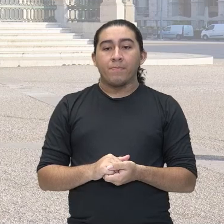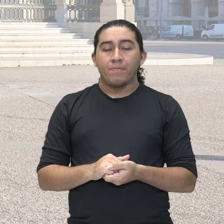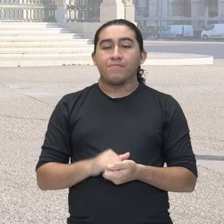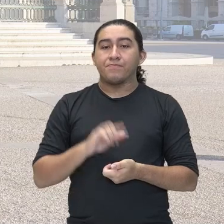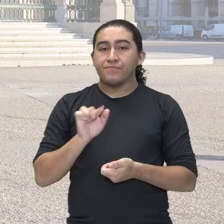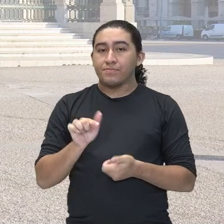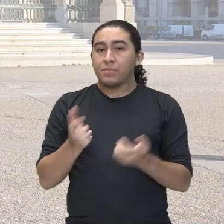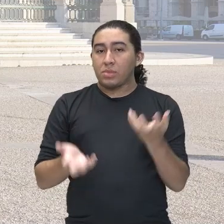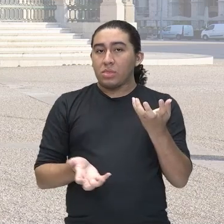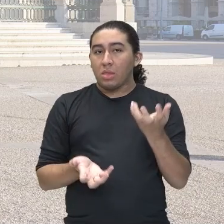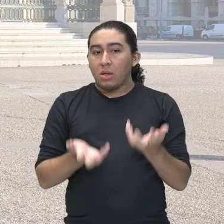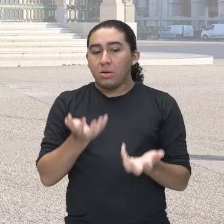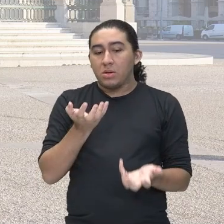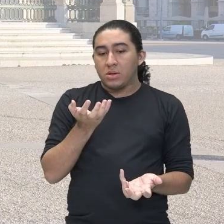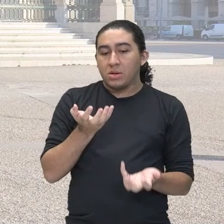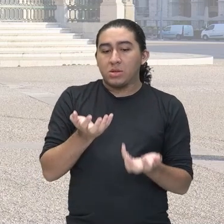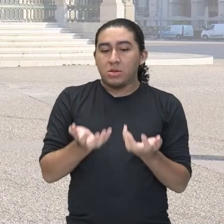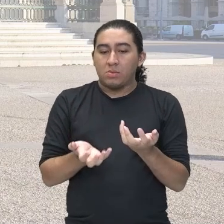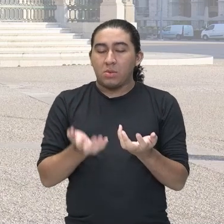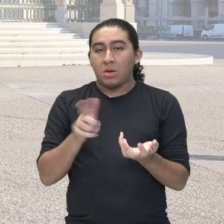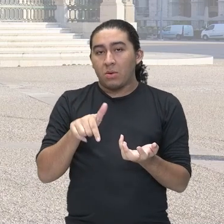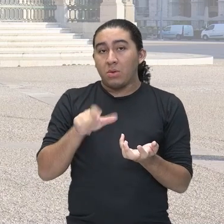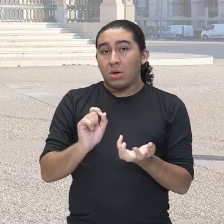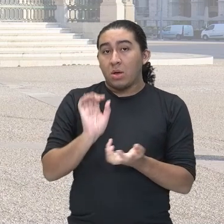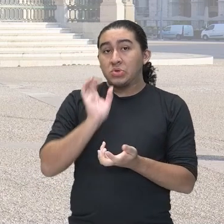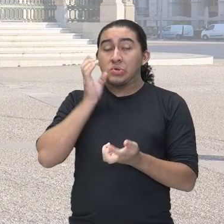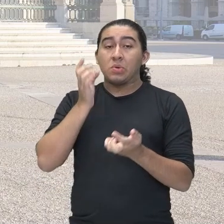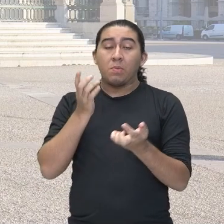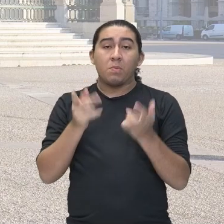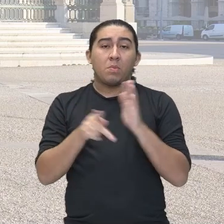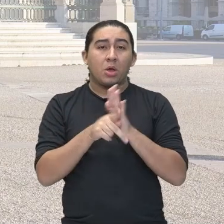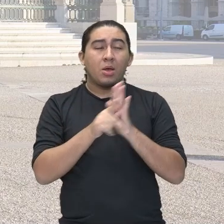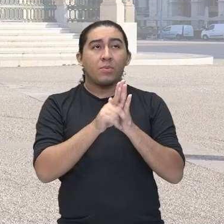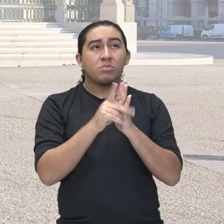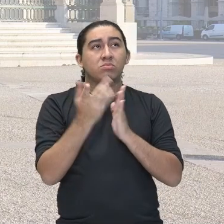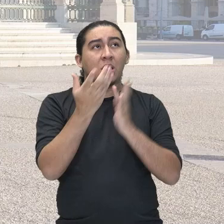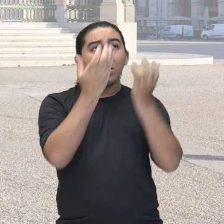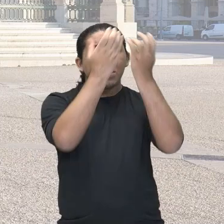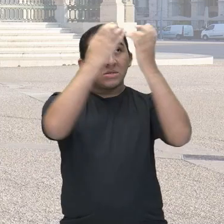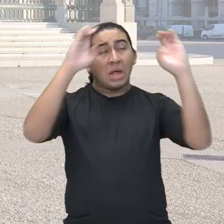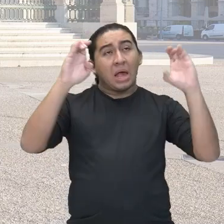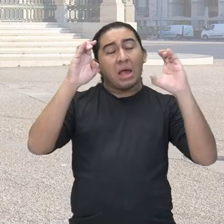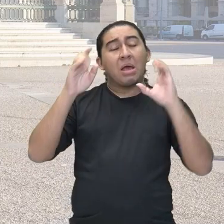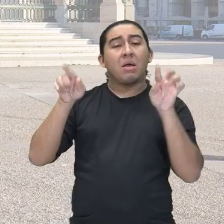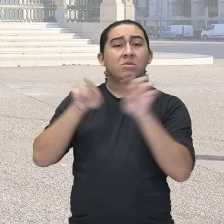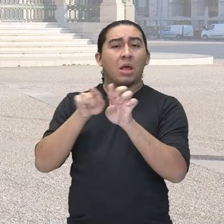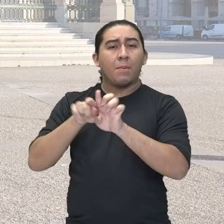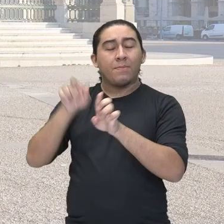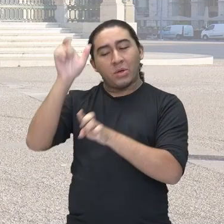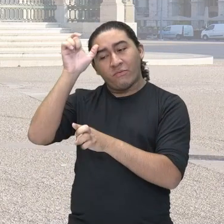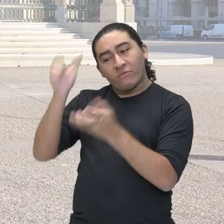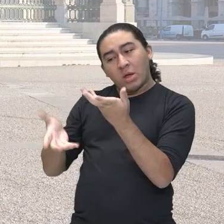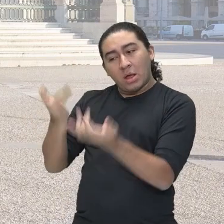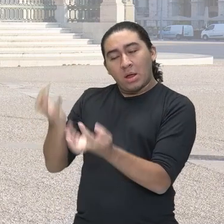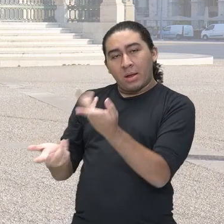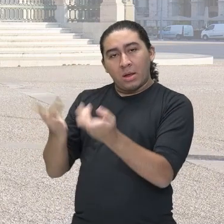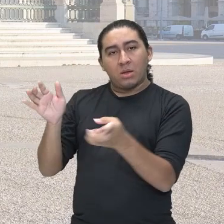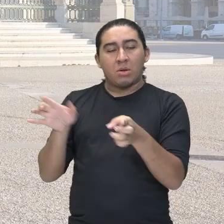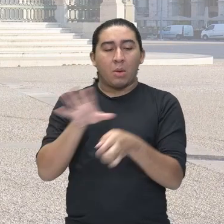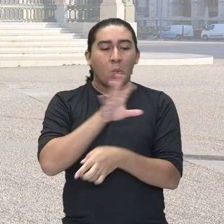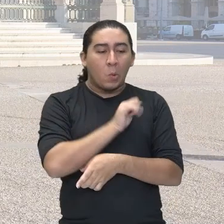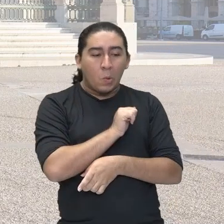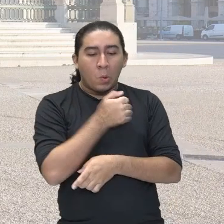justamente nesse momento de conflito entre o céu e o inferno, o amor e o ódio. Então, tudo